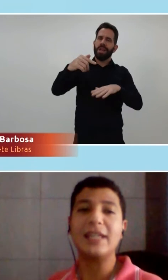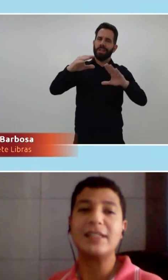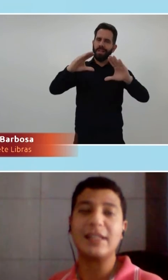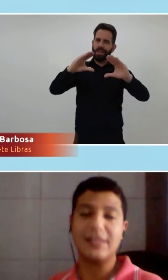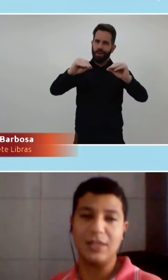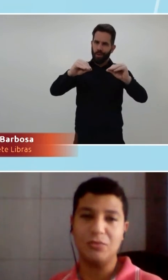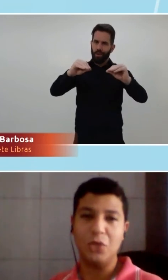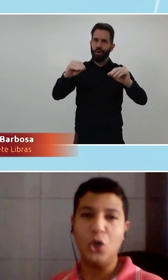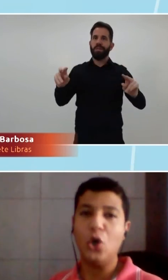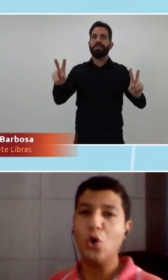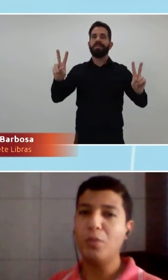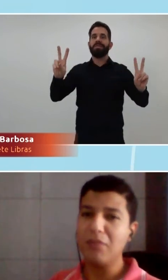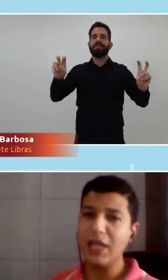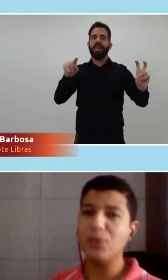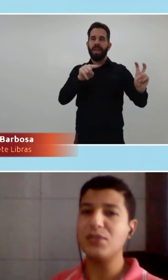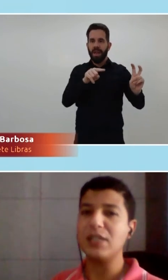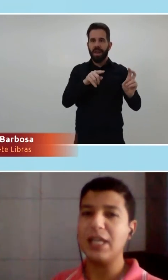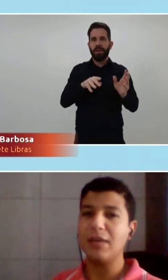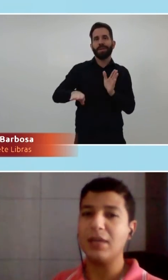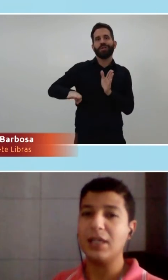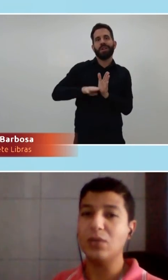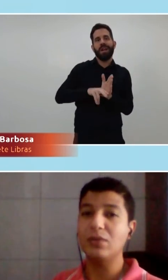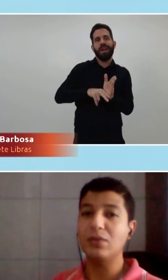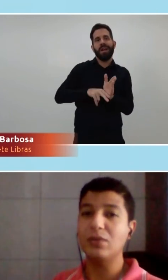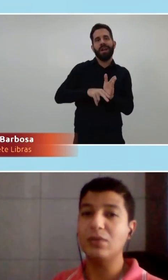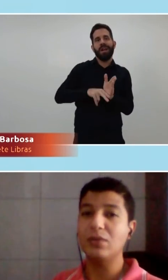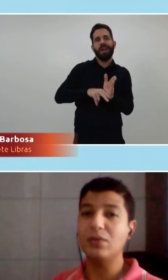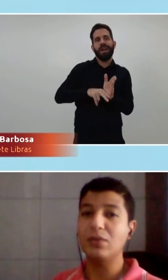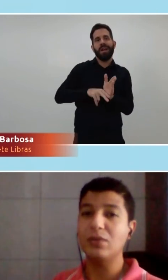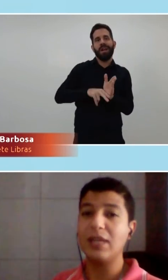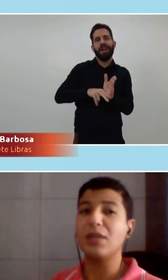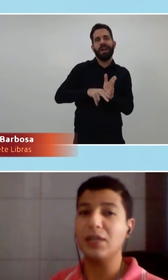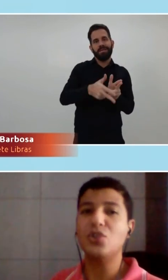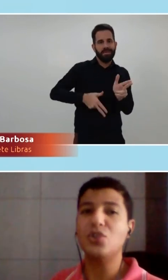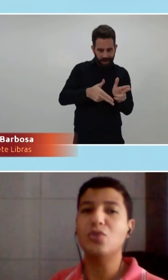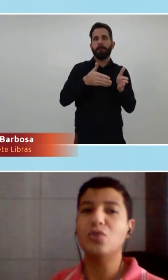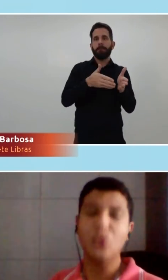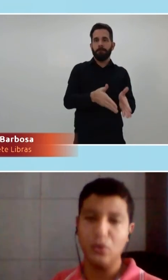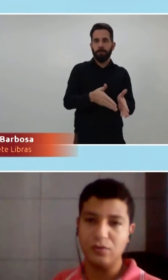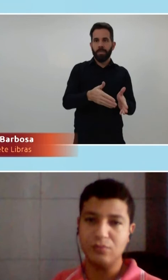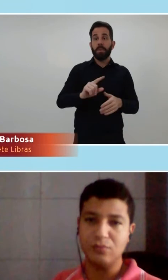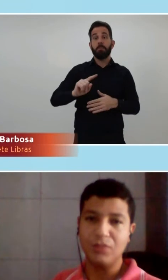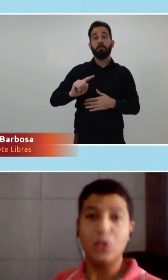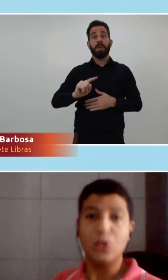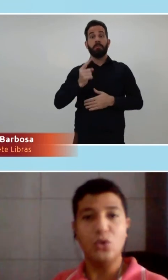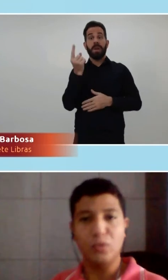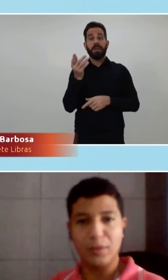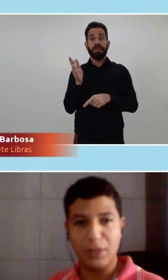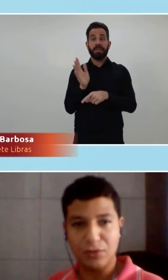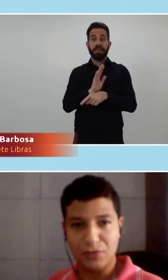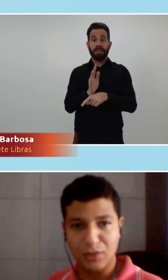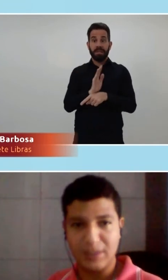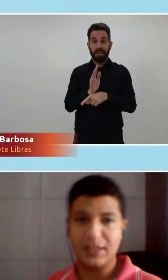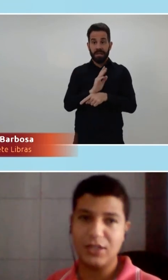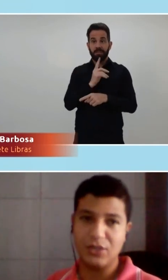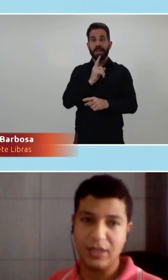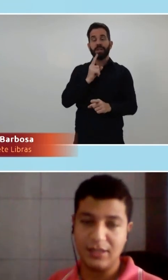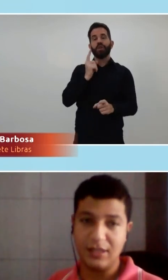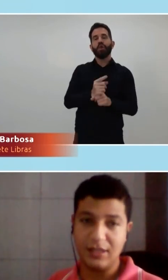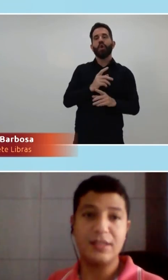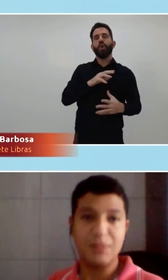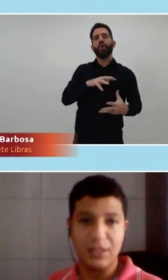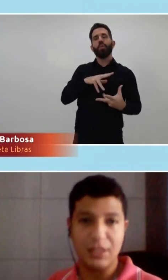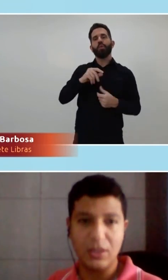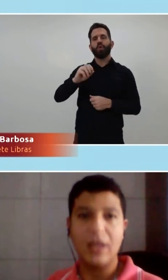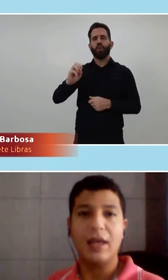Trem à Estação, o primeiro cinema e o descobrimento de um mundo novo. O primeiro filme a